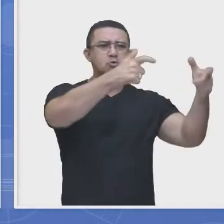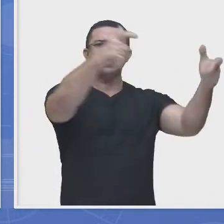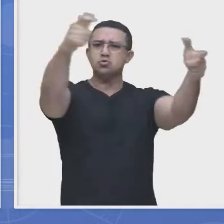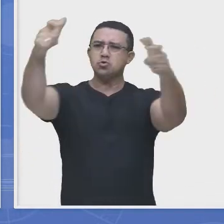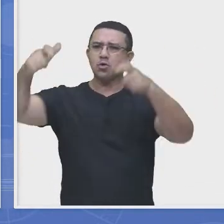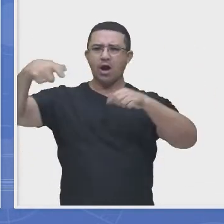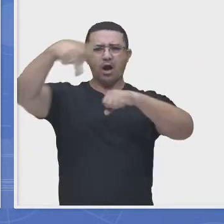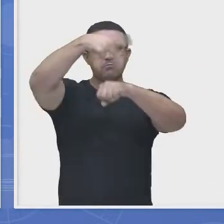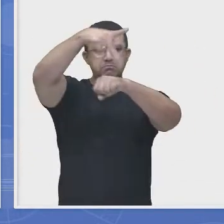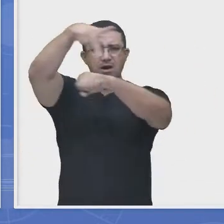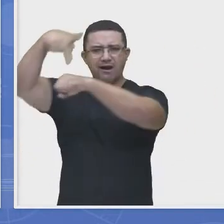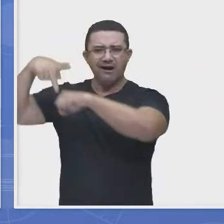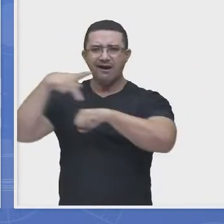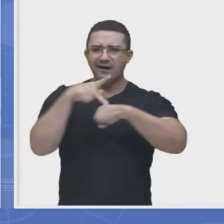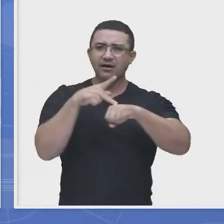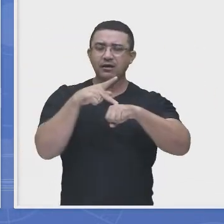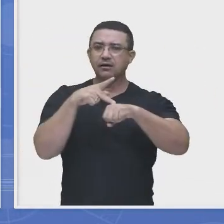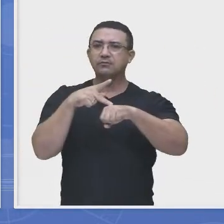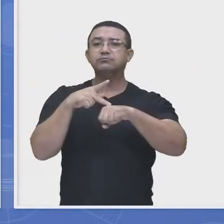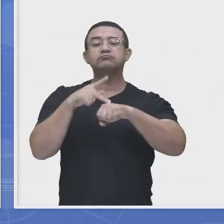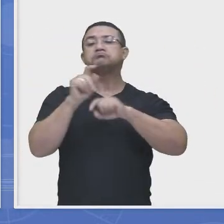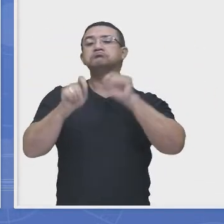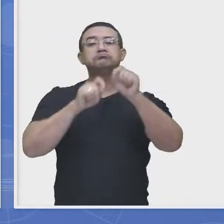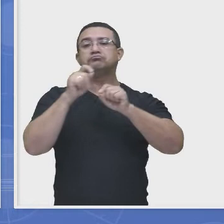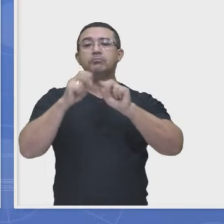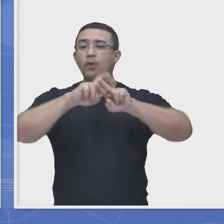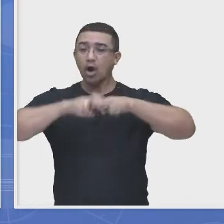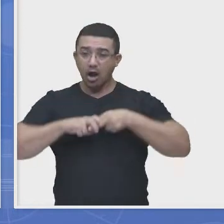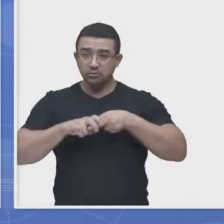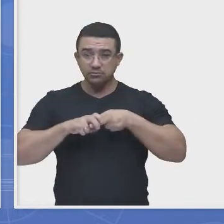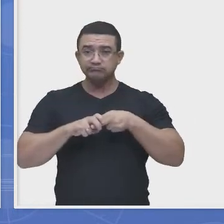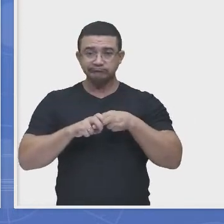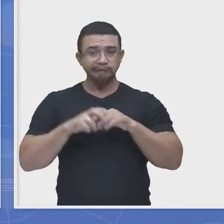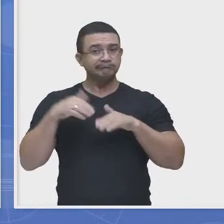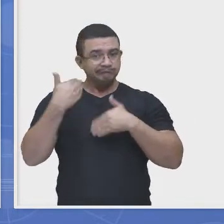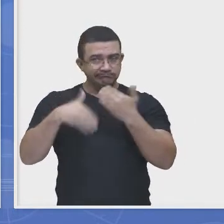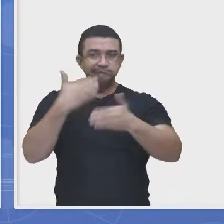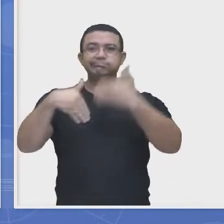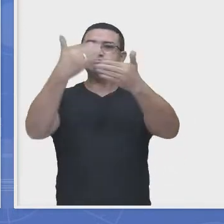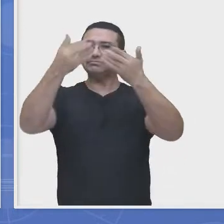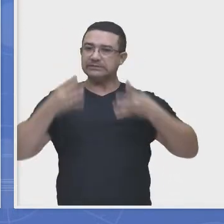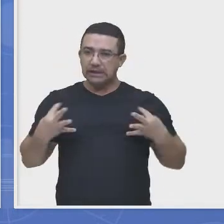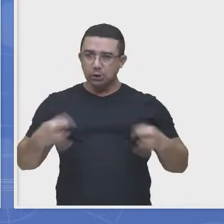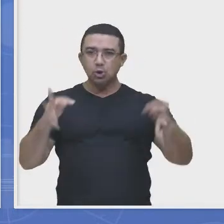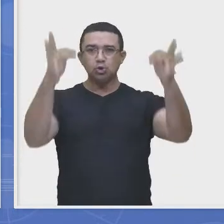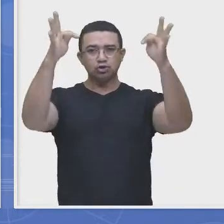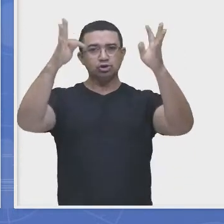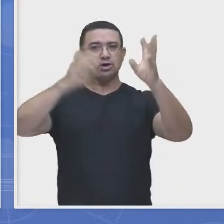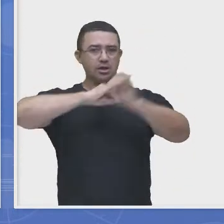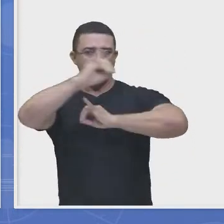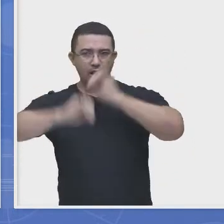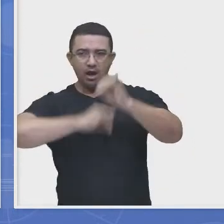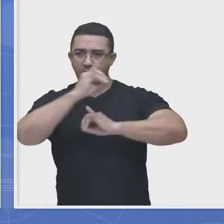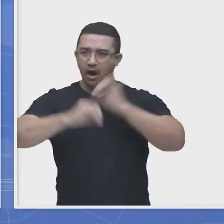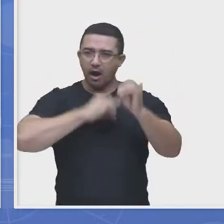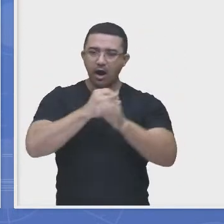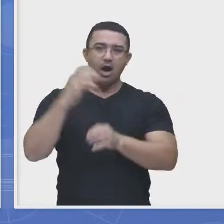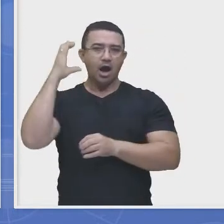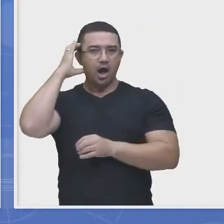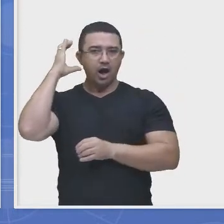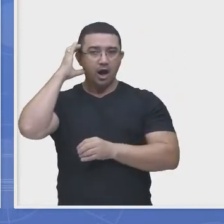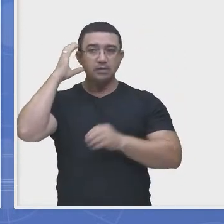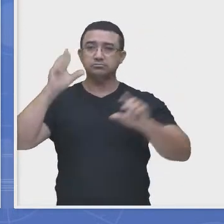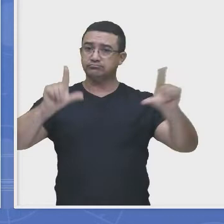ocorreu? Graças ao desenvolvimento dos meios de comunicação, especialmente a internet, o